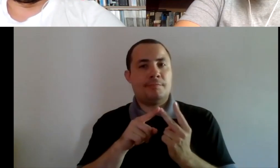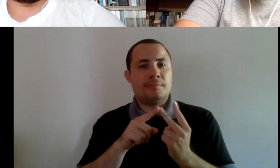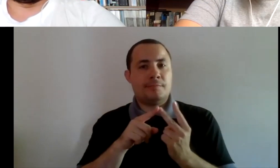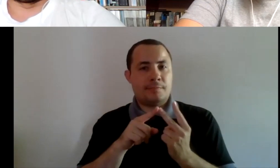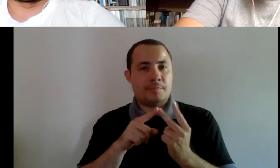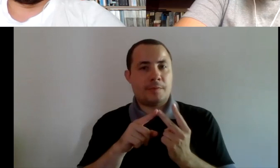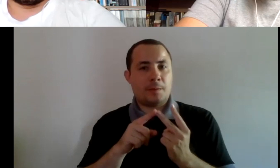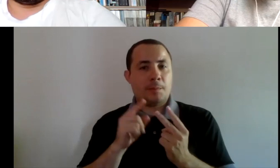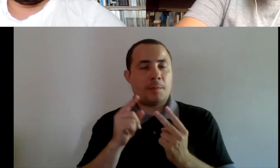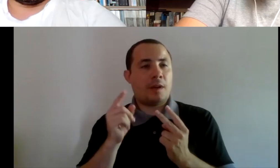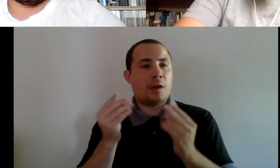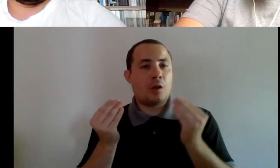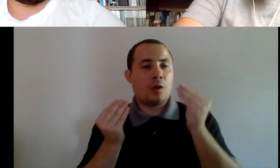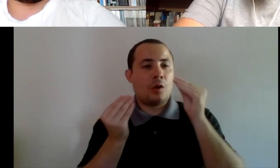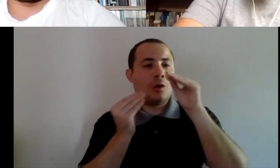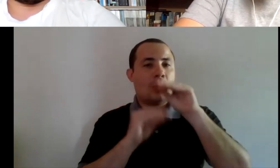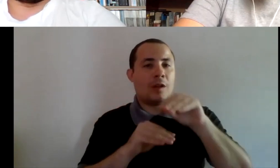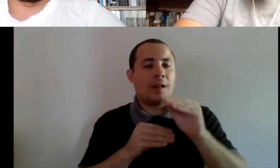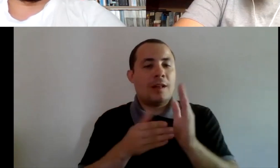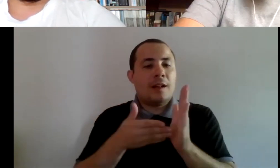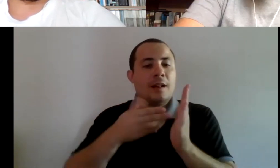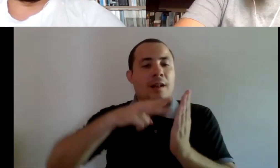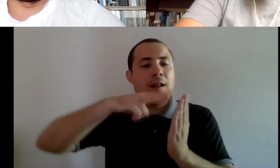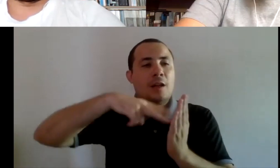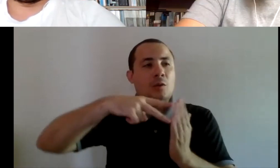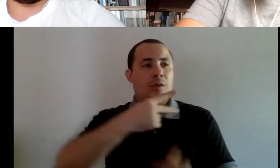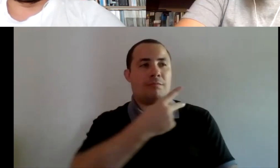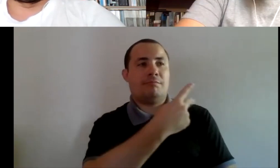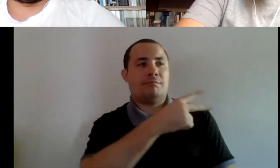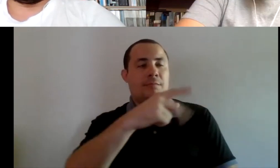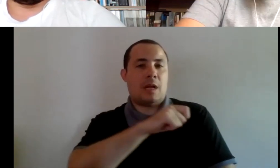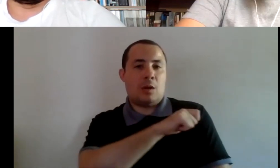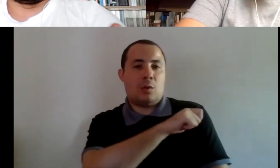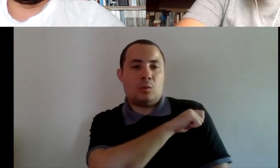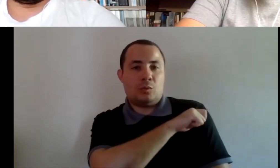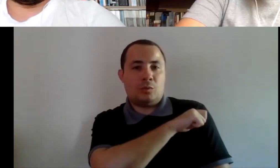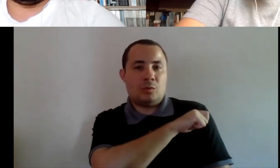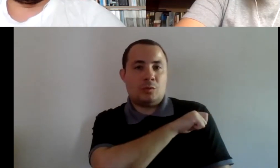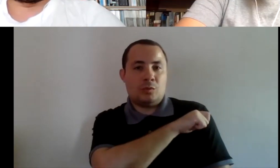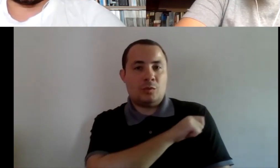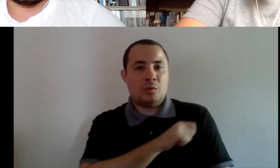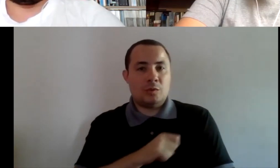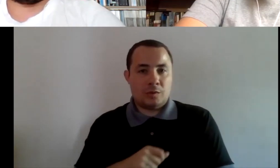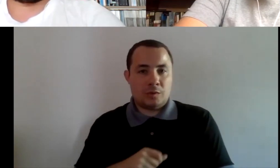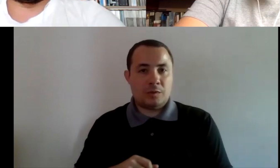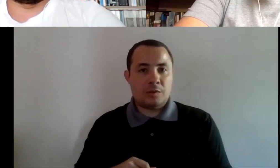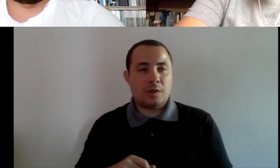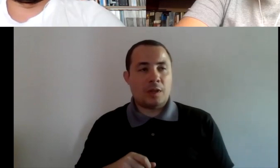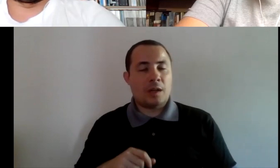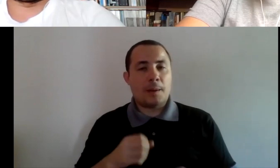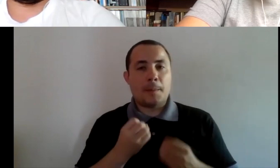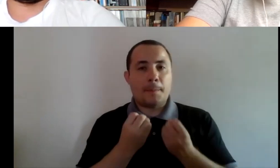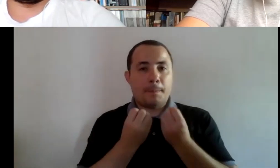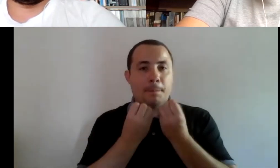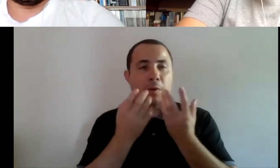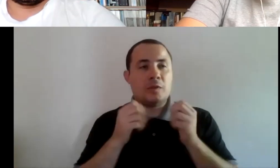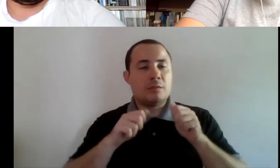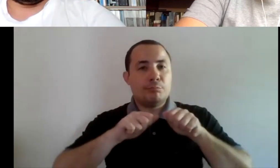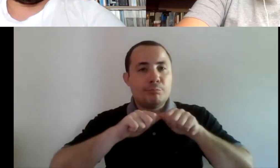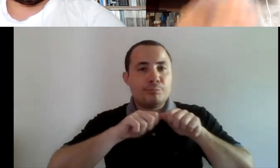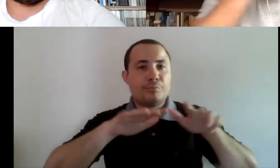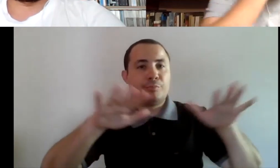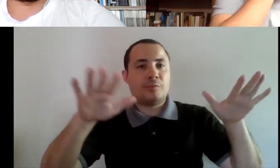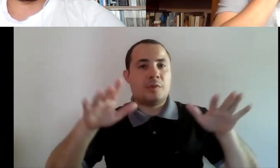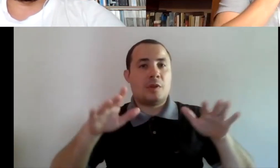leitura anual dos alunos, né? E aí eu acho que toca muito nessa coisa, assim, né, de você ter dinamizar o acervo da biblioteca, né?